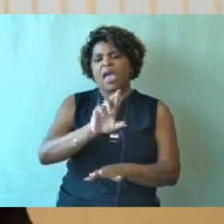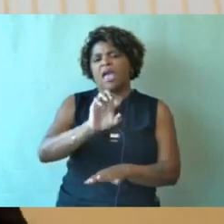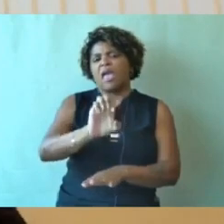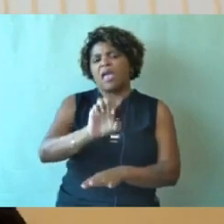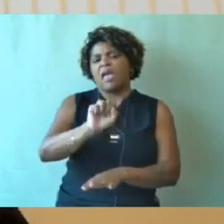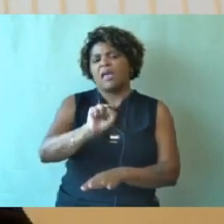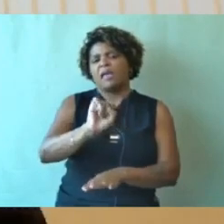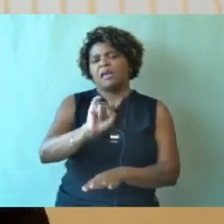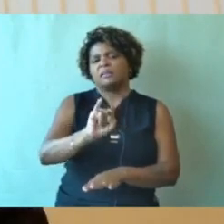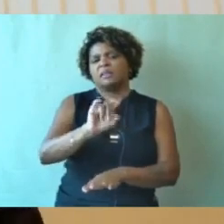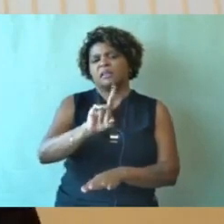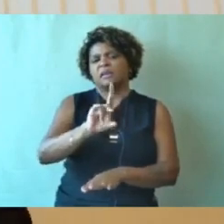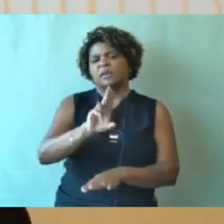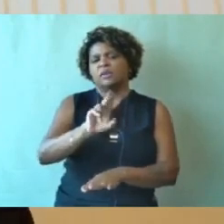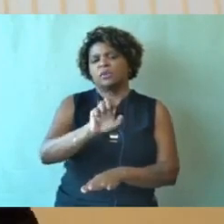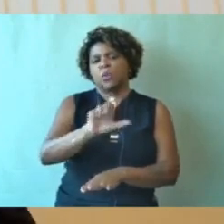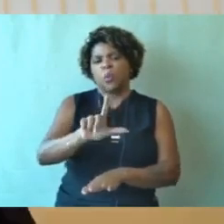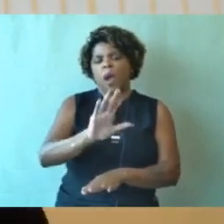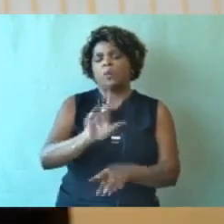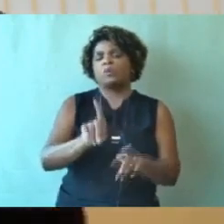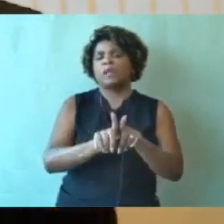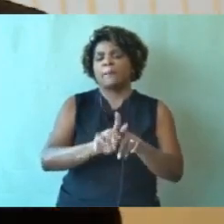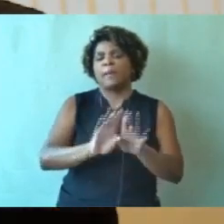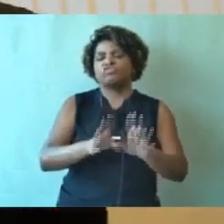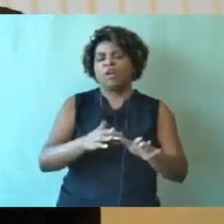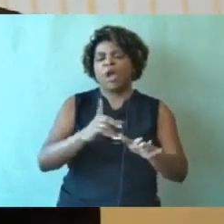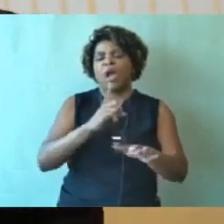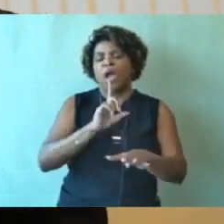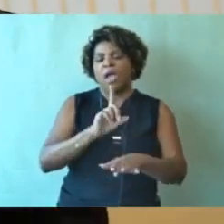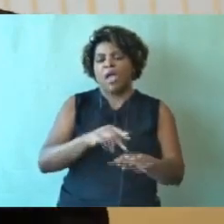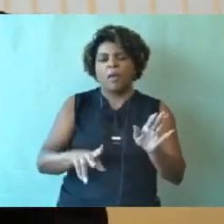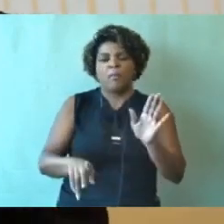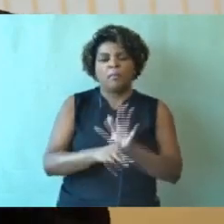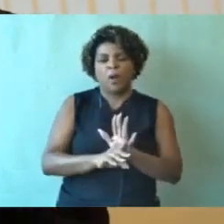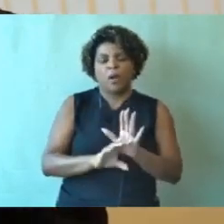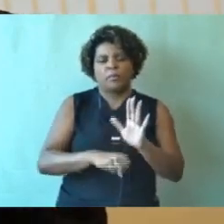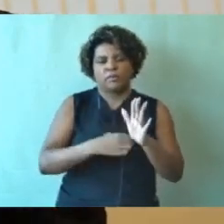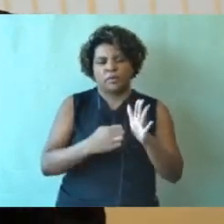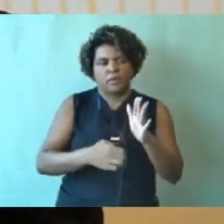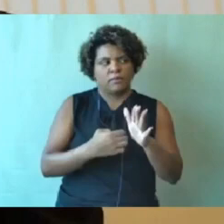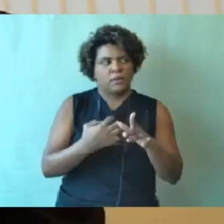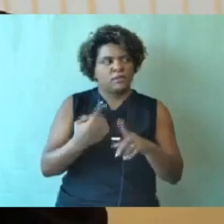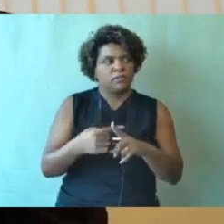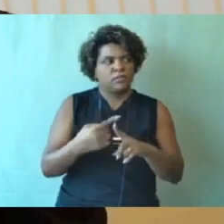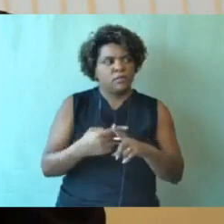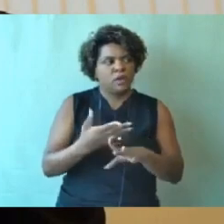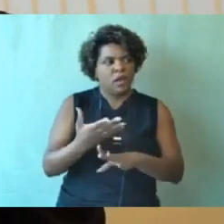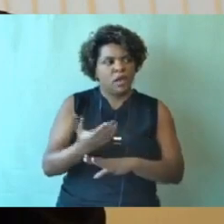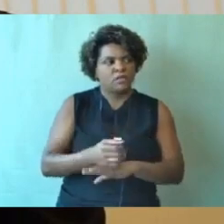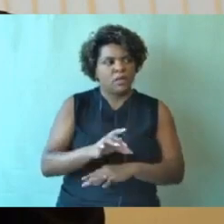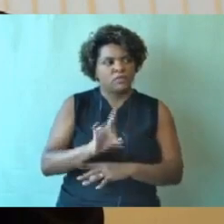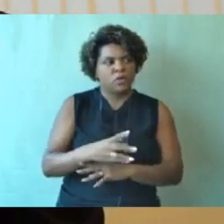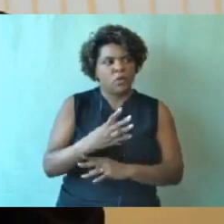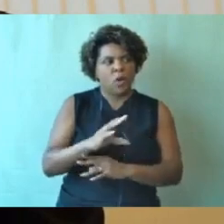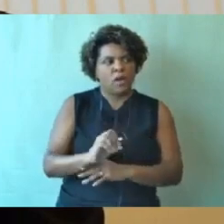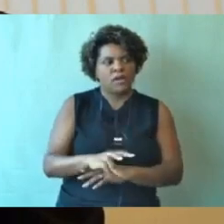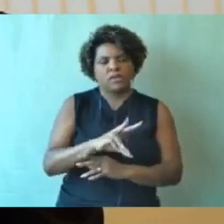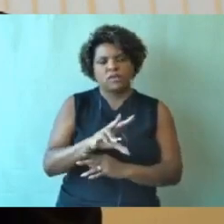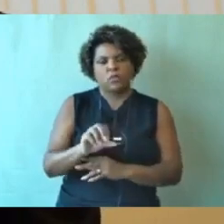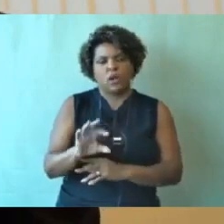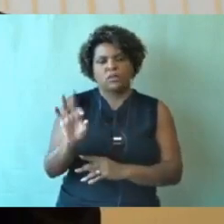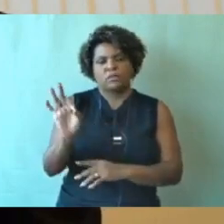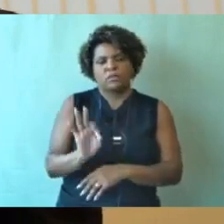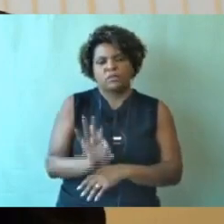10%, como se eu fosse vendê-lo daqui a 10 anos, o 10% do valor. Você vai ter recebido só 40% a 50% do carro,